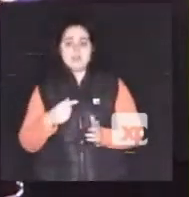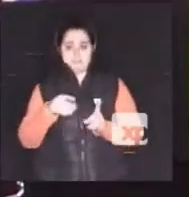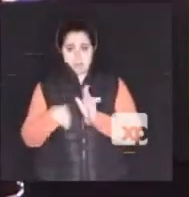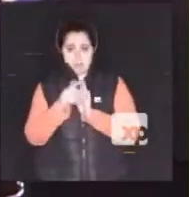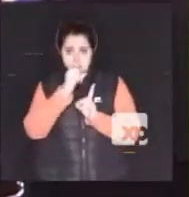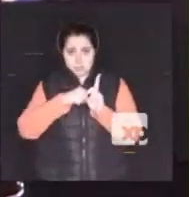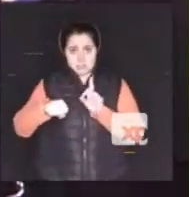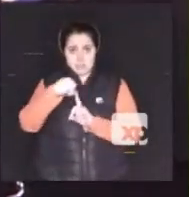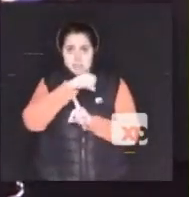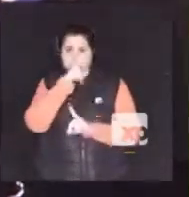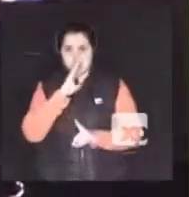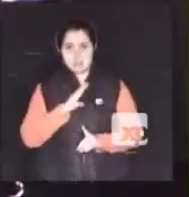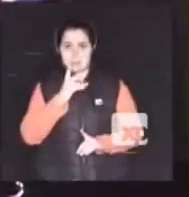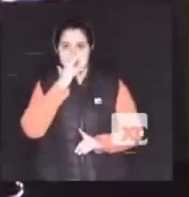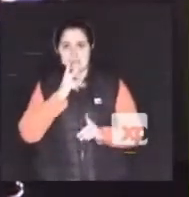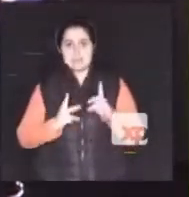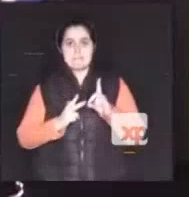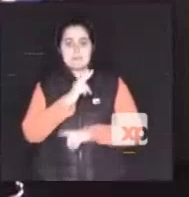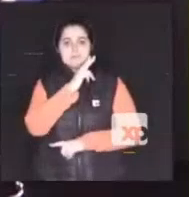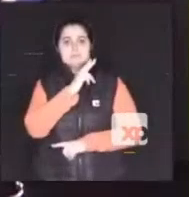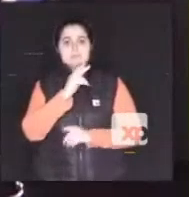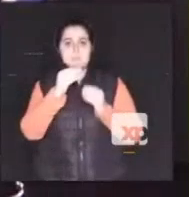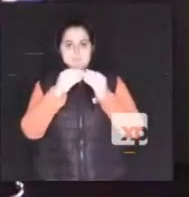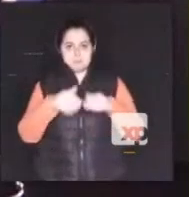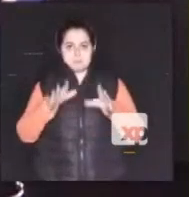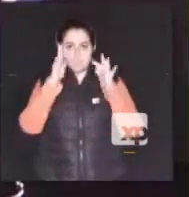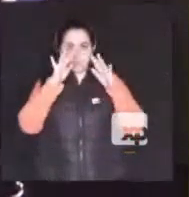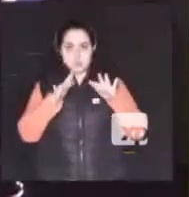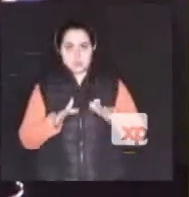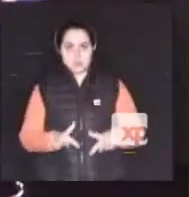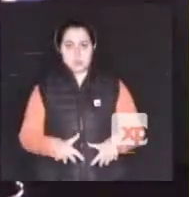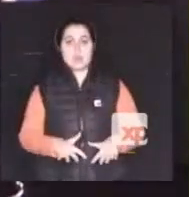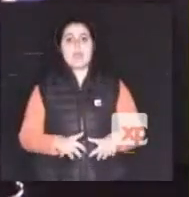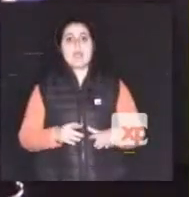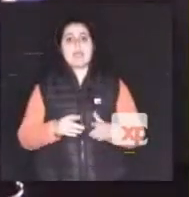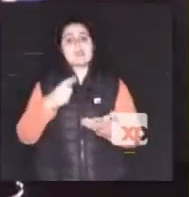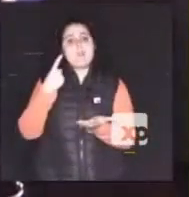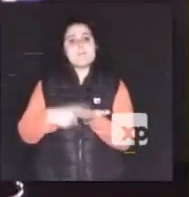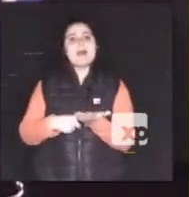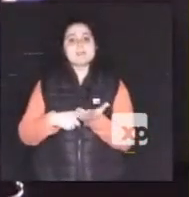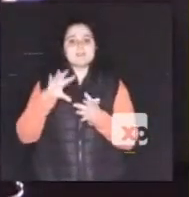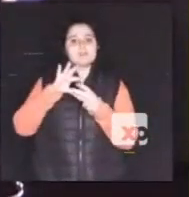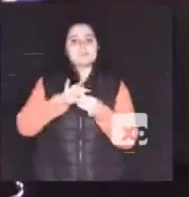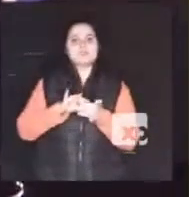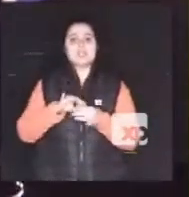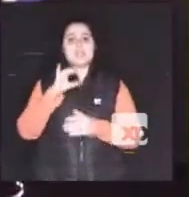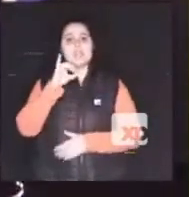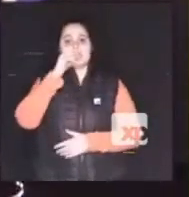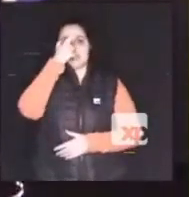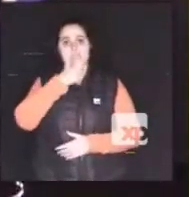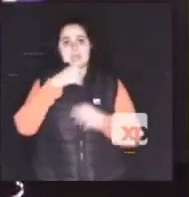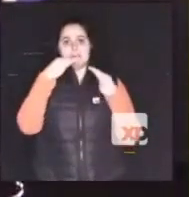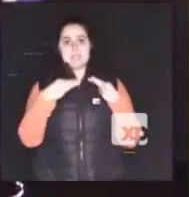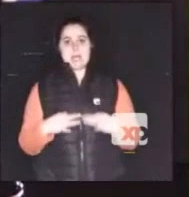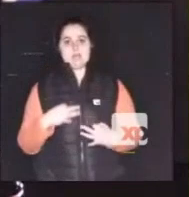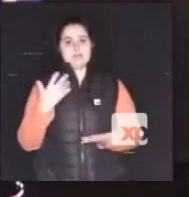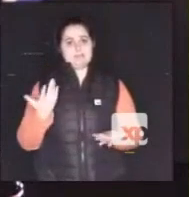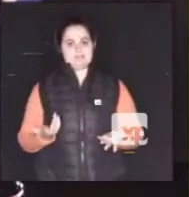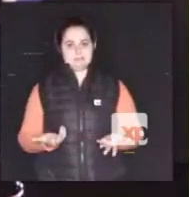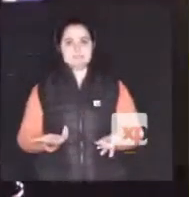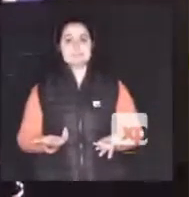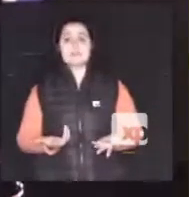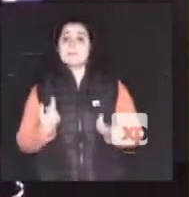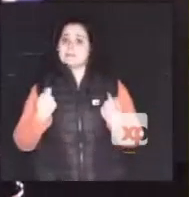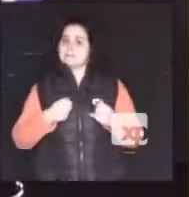que está sendo rompido o e substituída por um pacto de integridade mas demora um pouquinho é